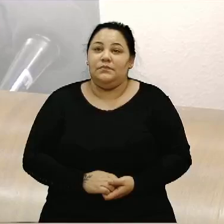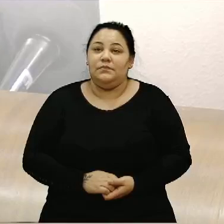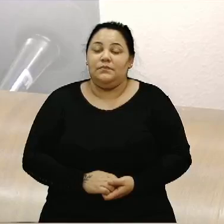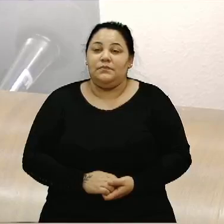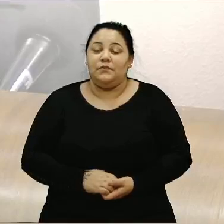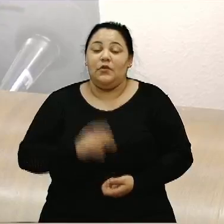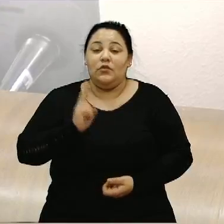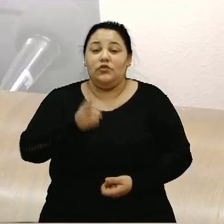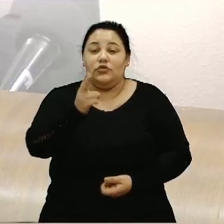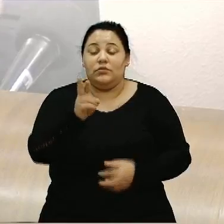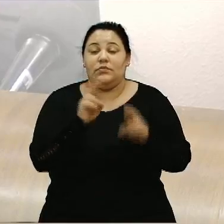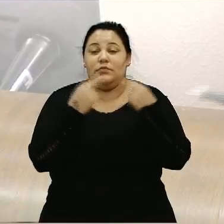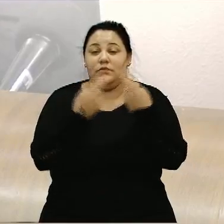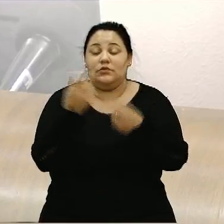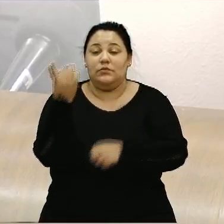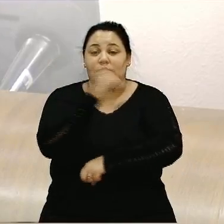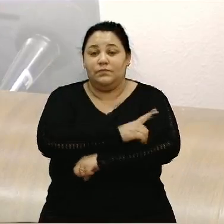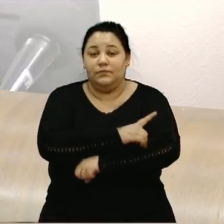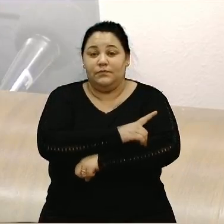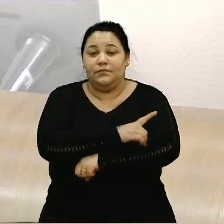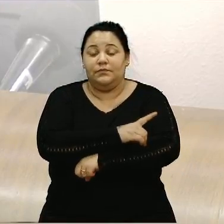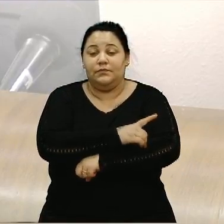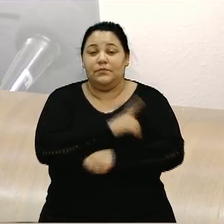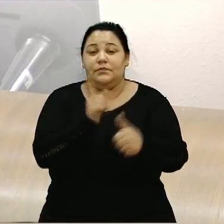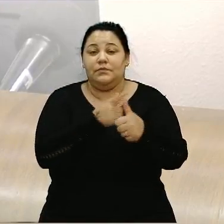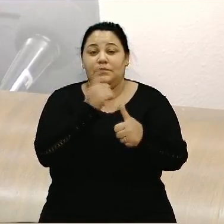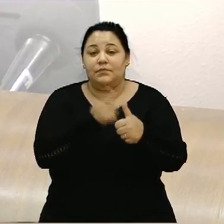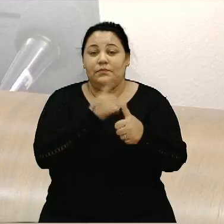Seguimos a ordem do dia. Em primeira discussão, o projeto de lei número